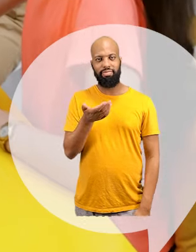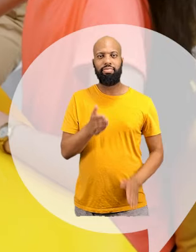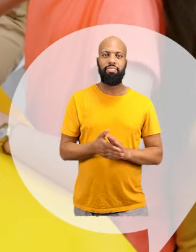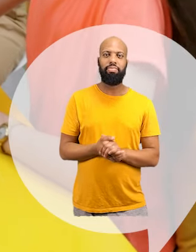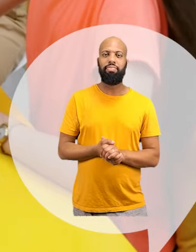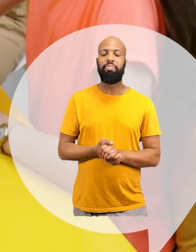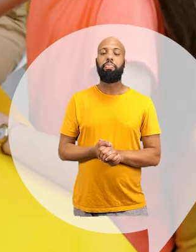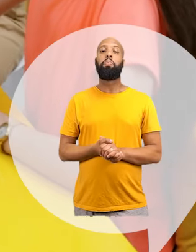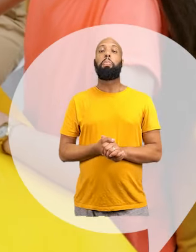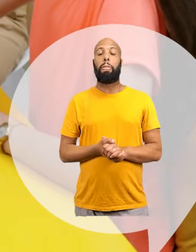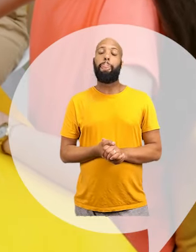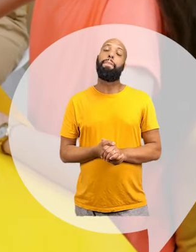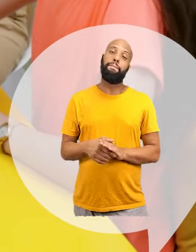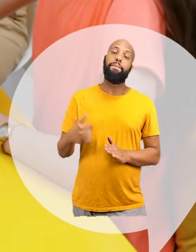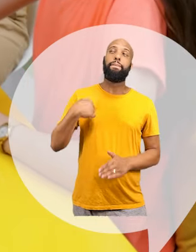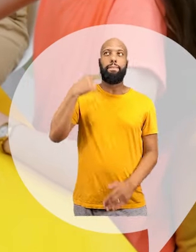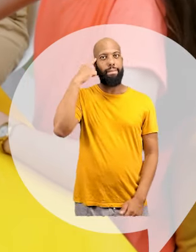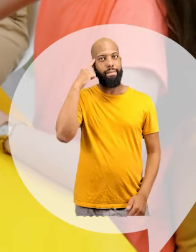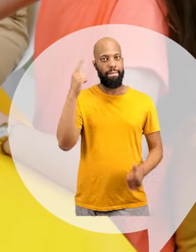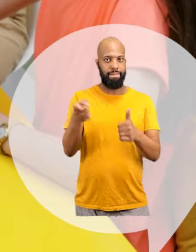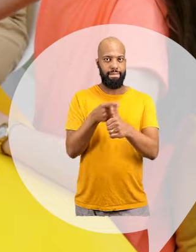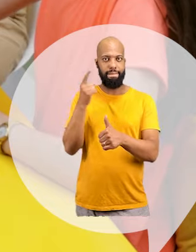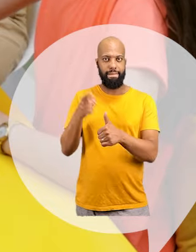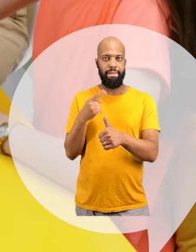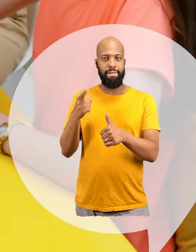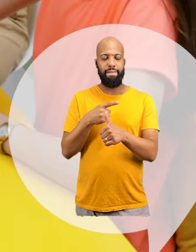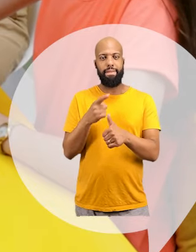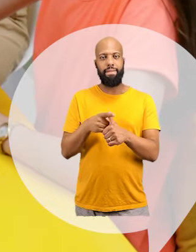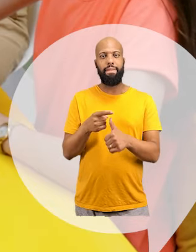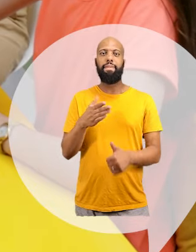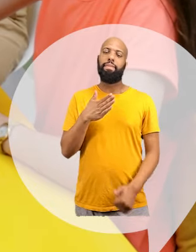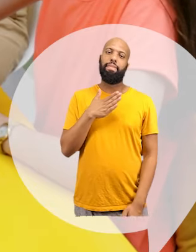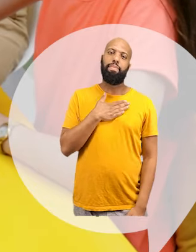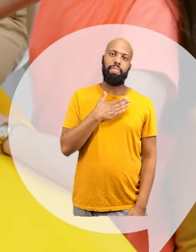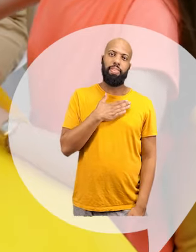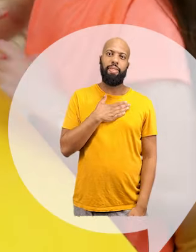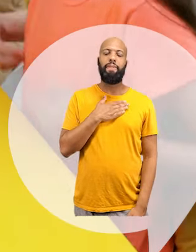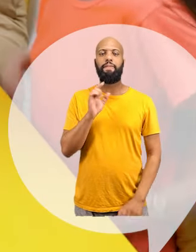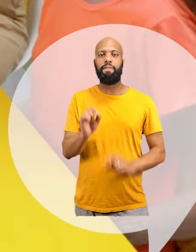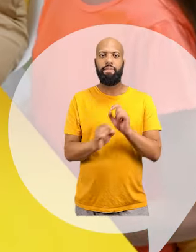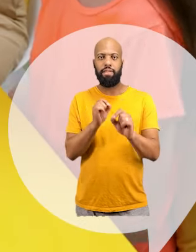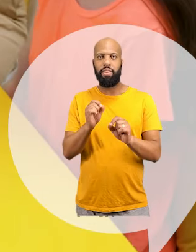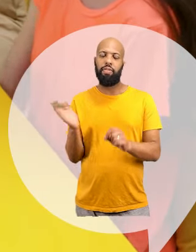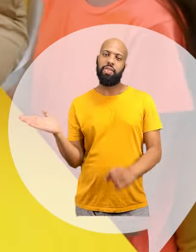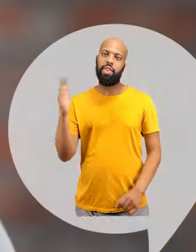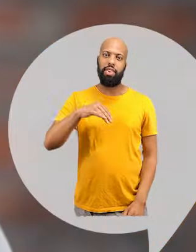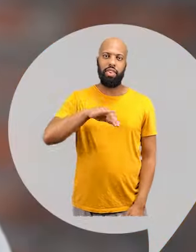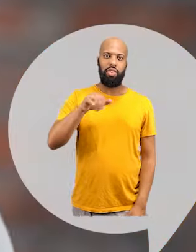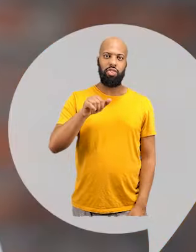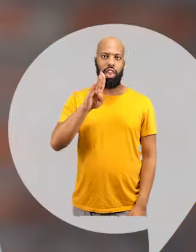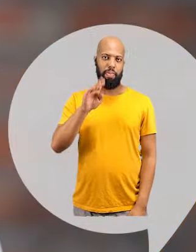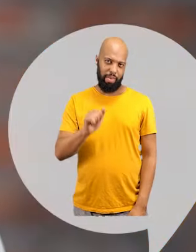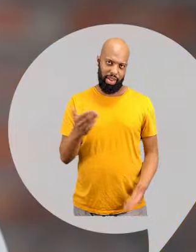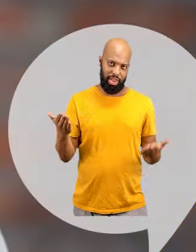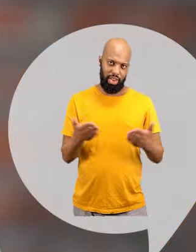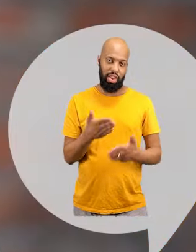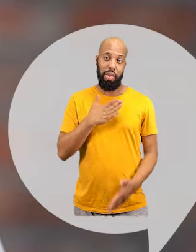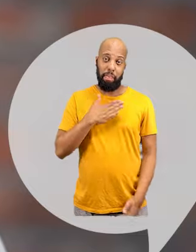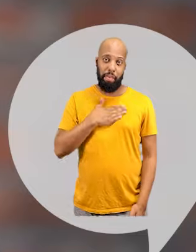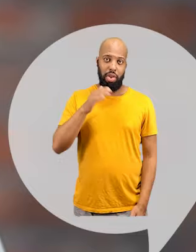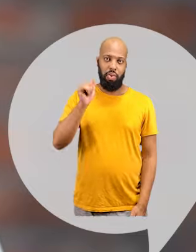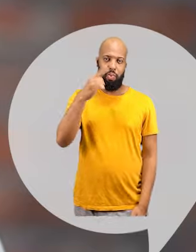maneiro tá vamos pensar primeiro né Olá por favor é o momento